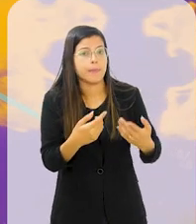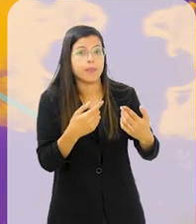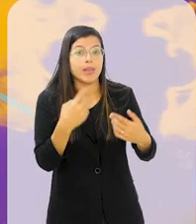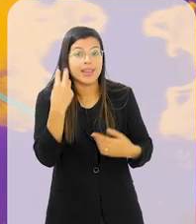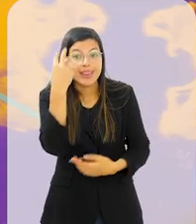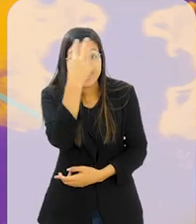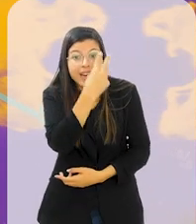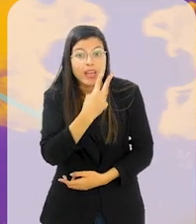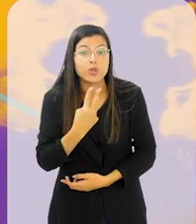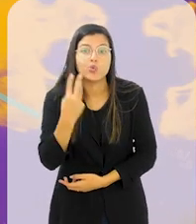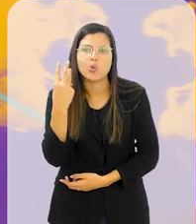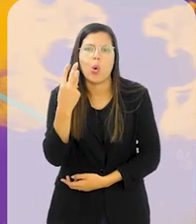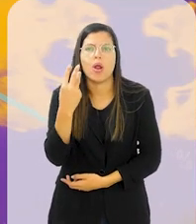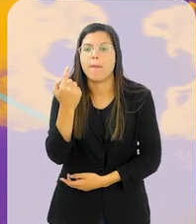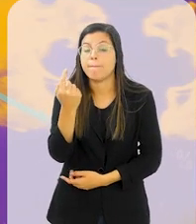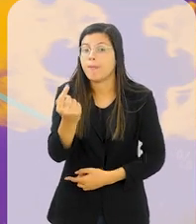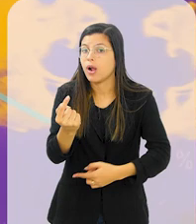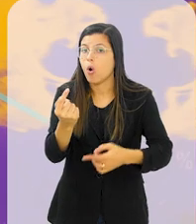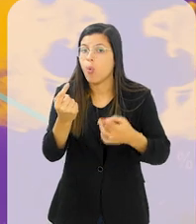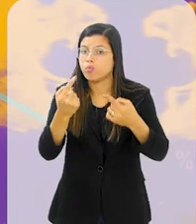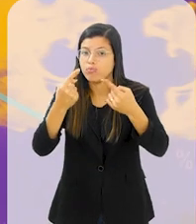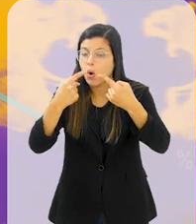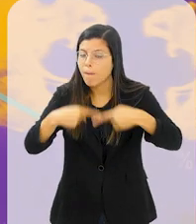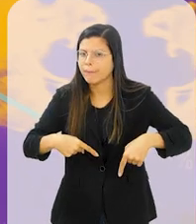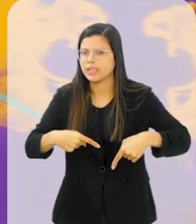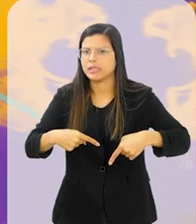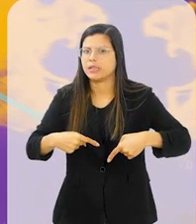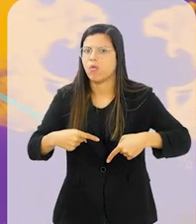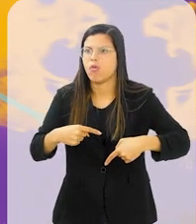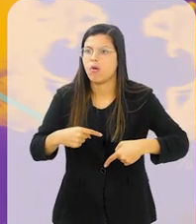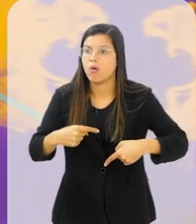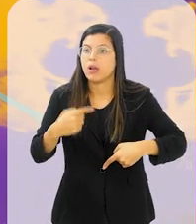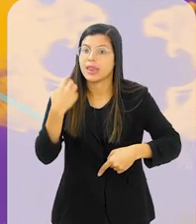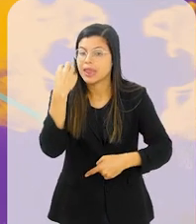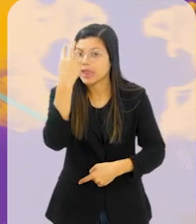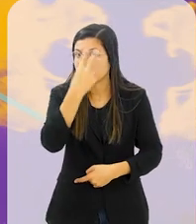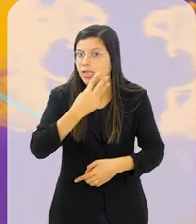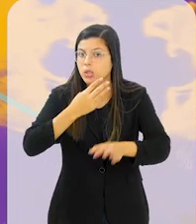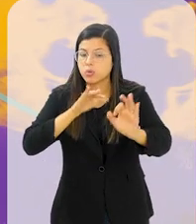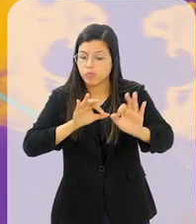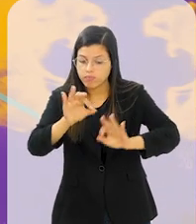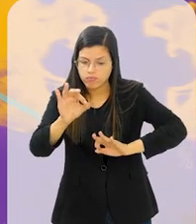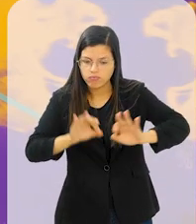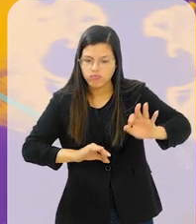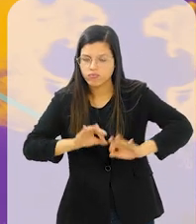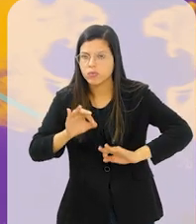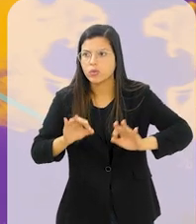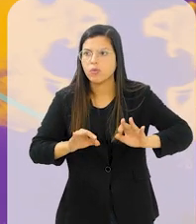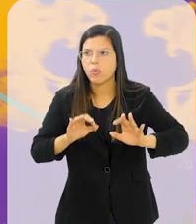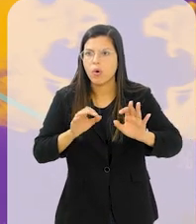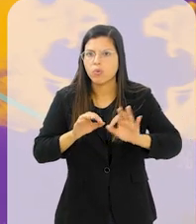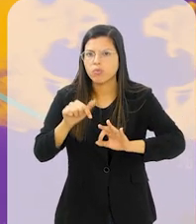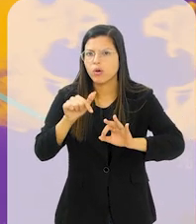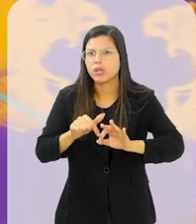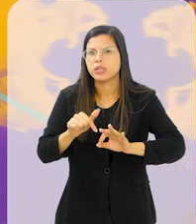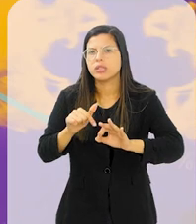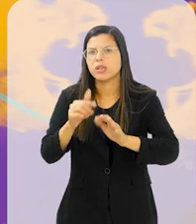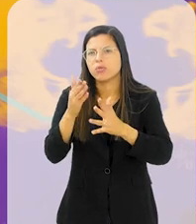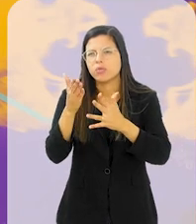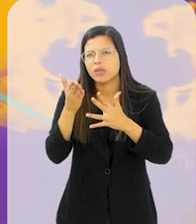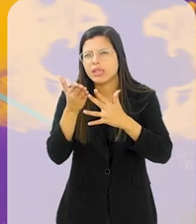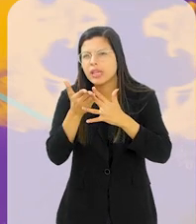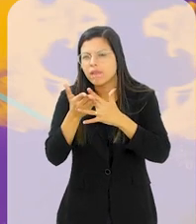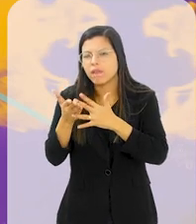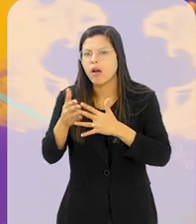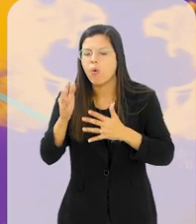fico 3 horas me preparando para um jogo. O jogo dura 2, sim, a transmissão. Eu fico 3 me preparando, vou diluindo o meu tempo, vou pegando os intervalos da rádio,